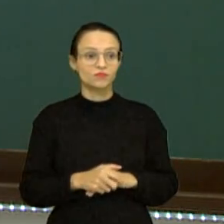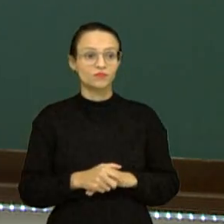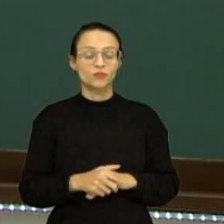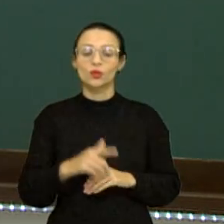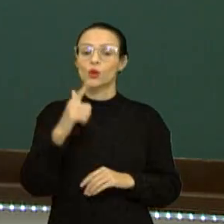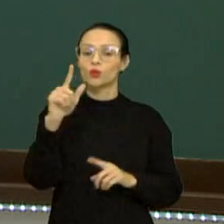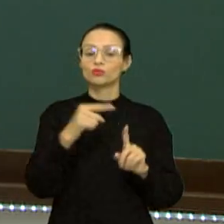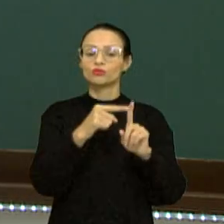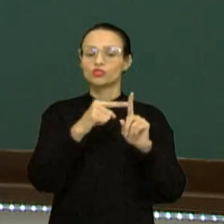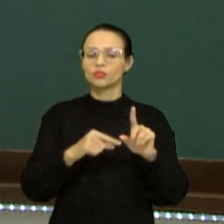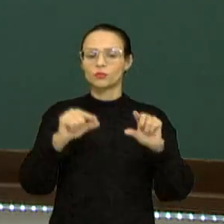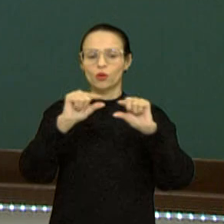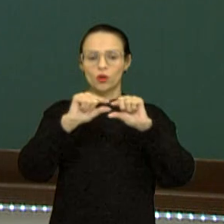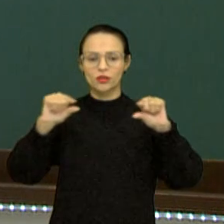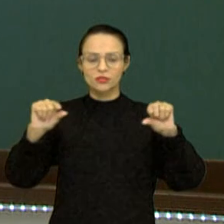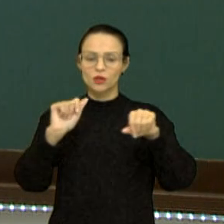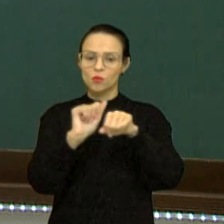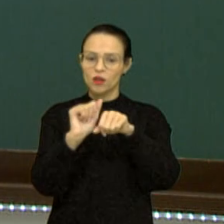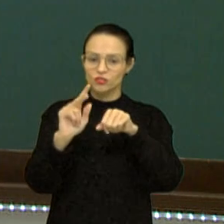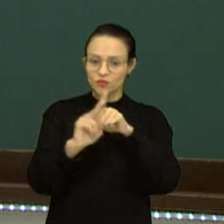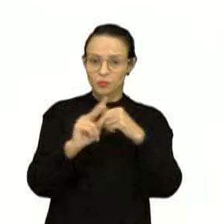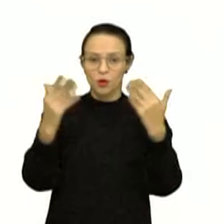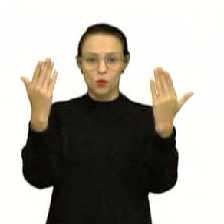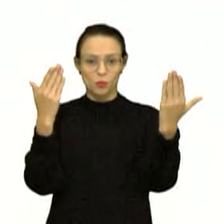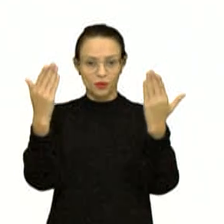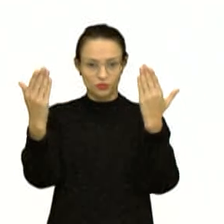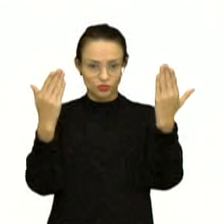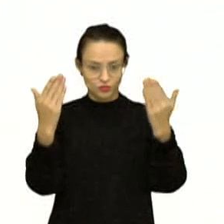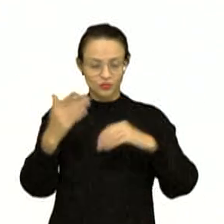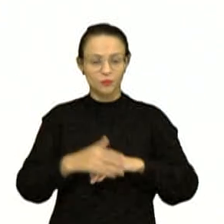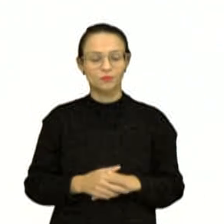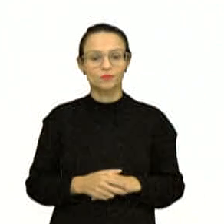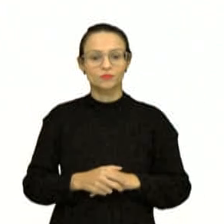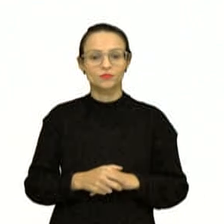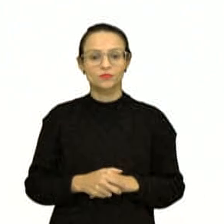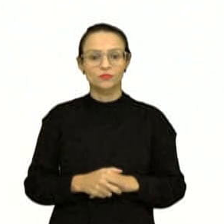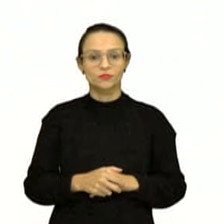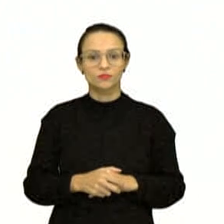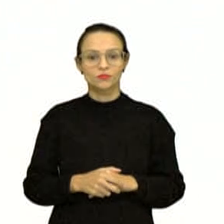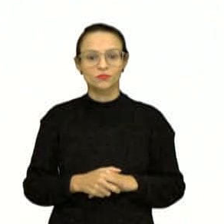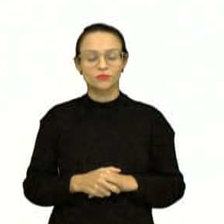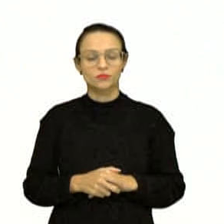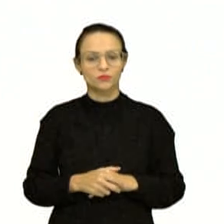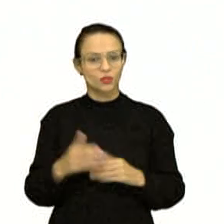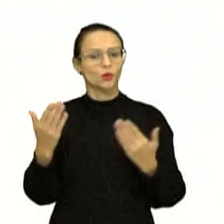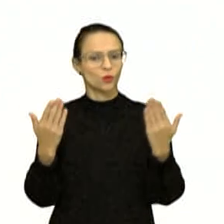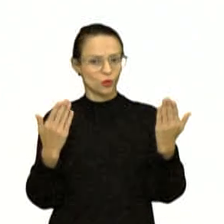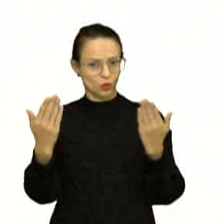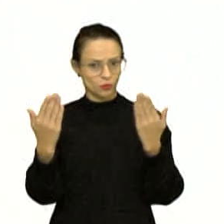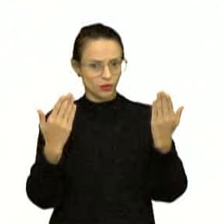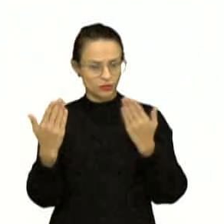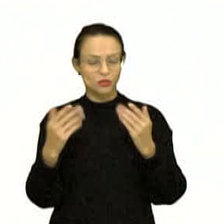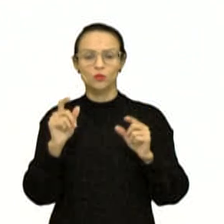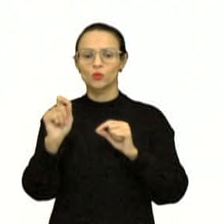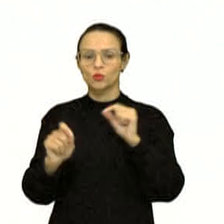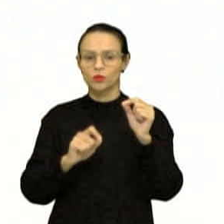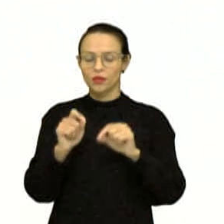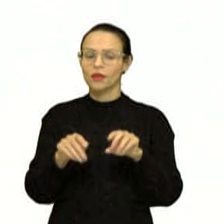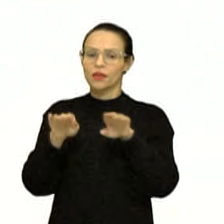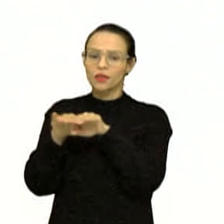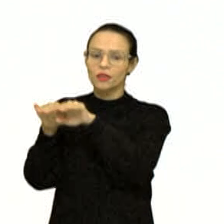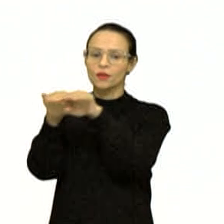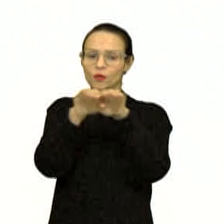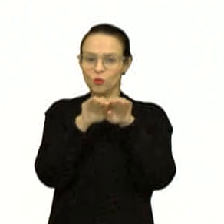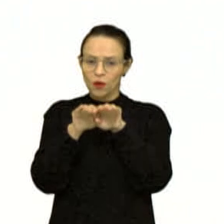outro tipo de oração adverbial, a comparativa. Ela estabelece uma comparação, podendo ser de